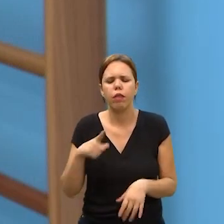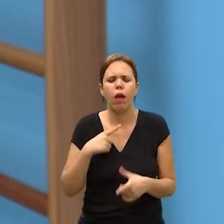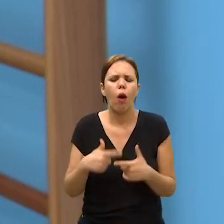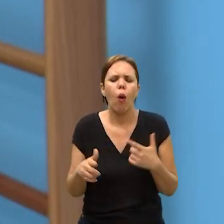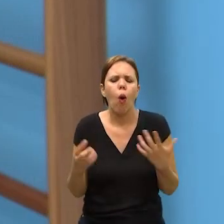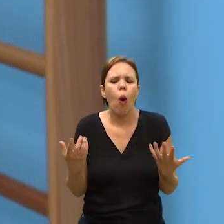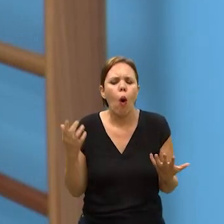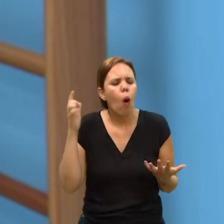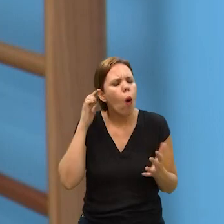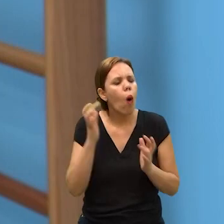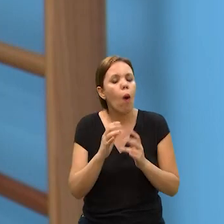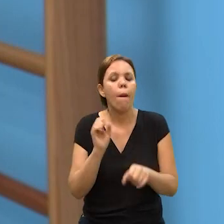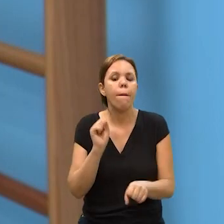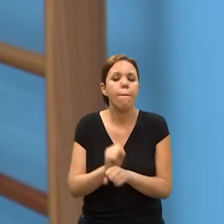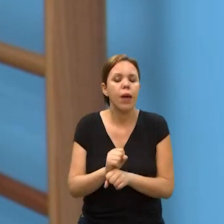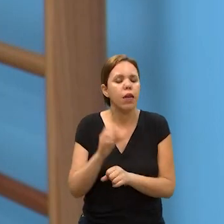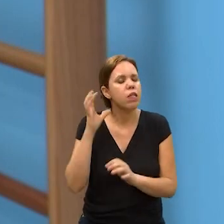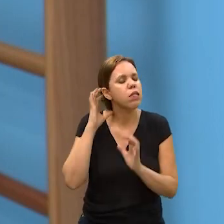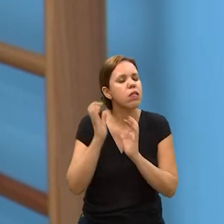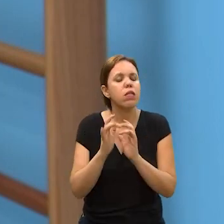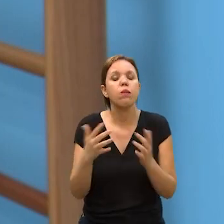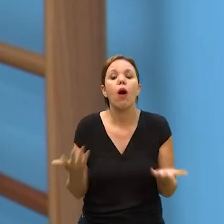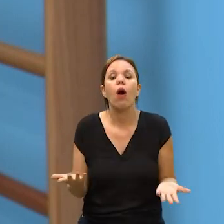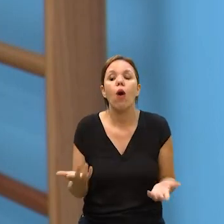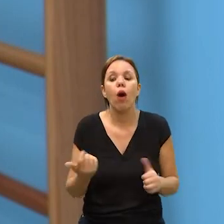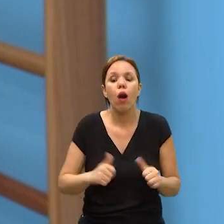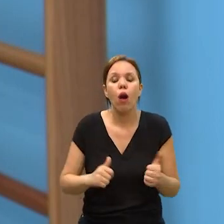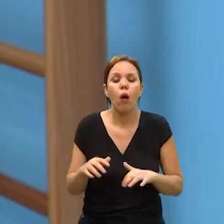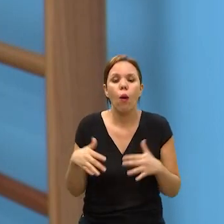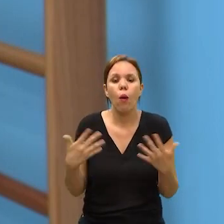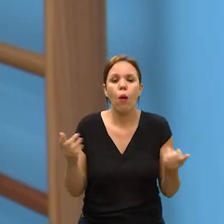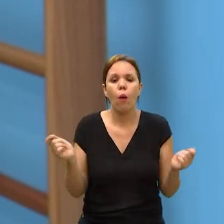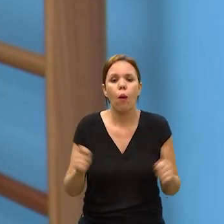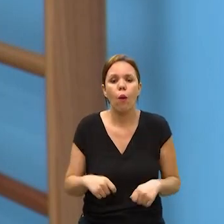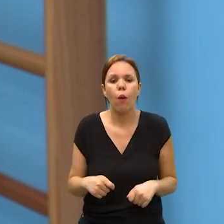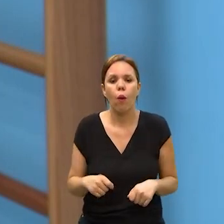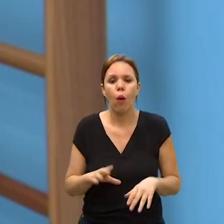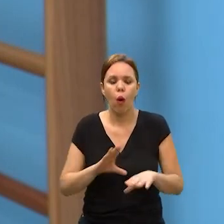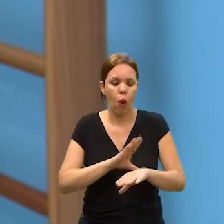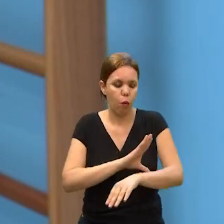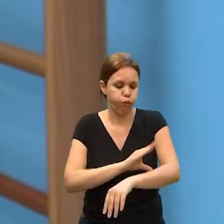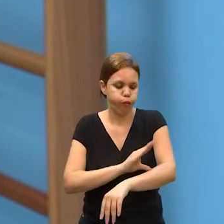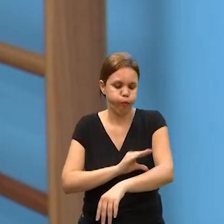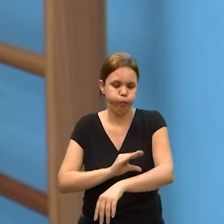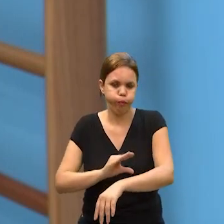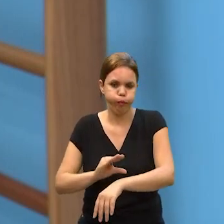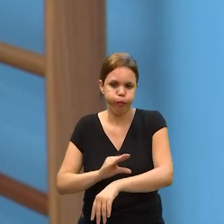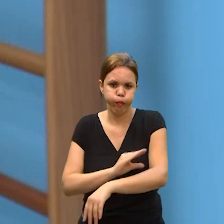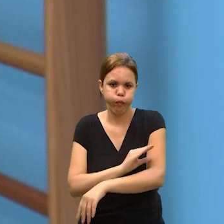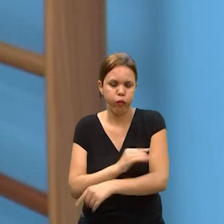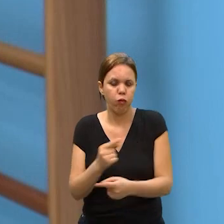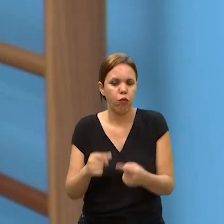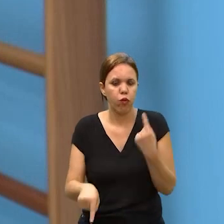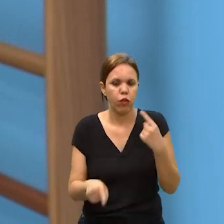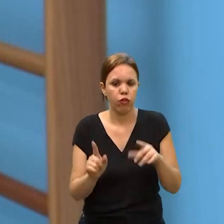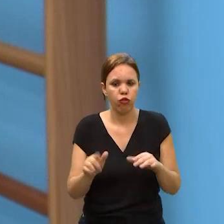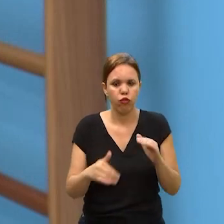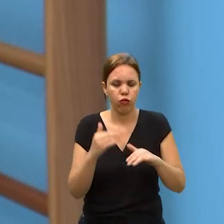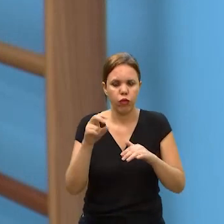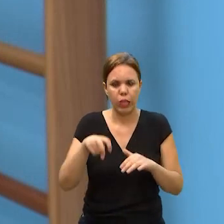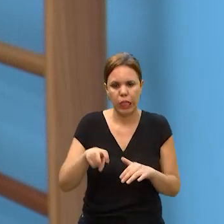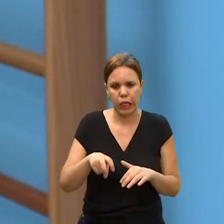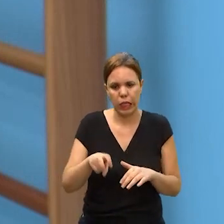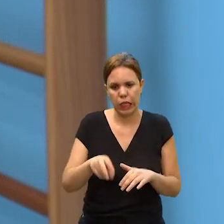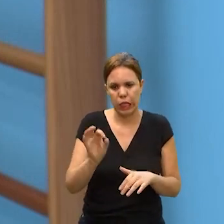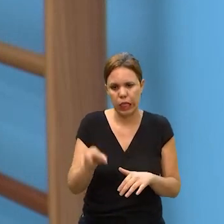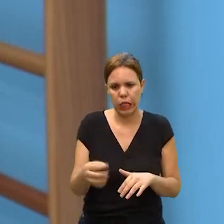questão neurológica, no caso da paralisia cerebral, mas eu tenho que avaliar quais são as questões musculares dela que não estão deixando com que